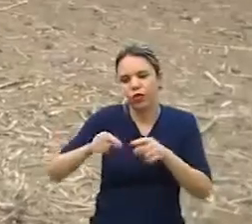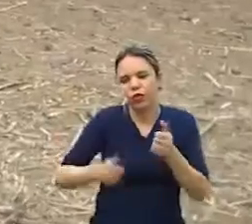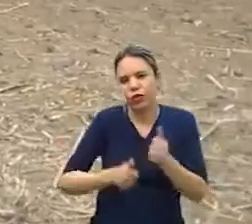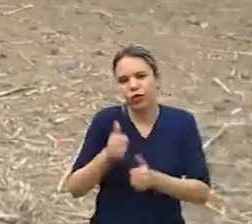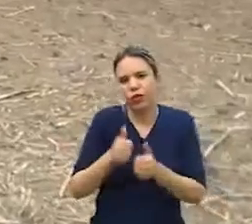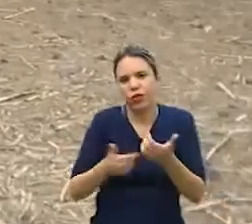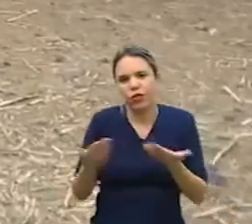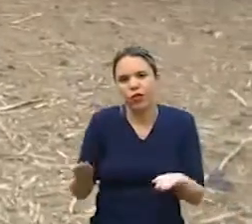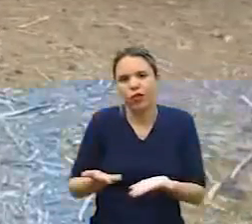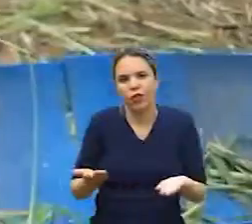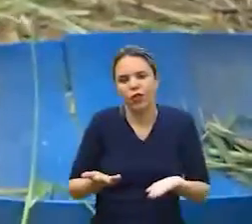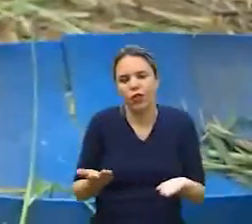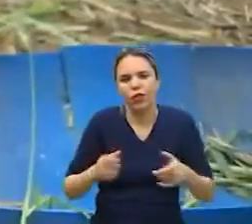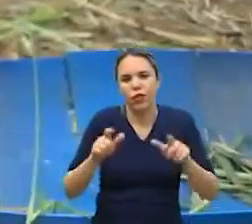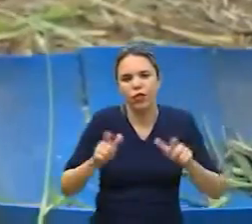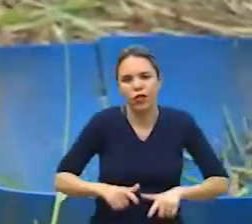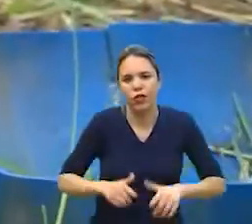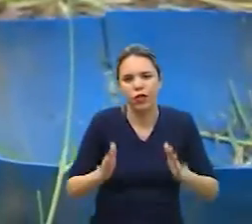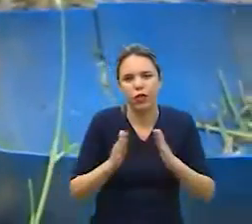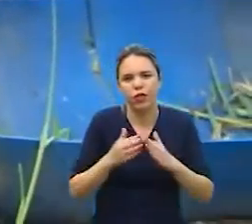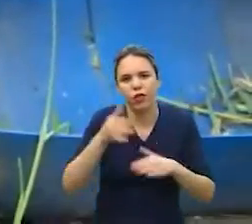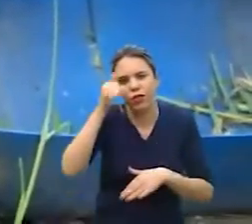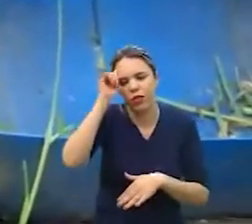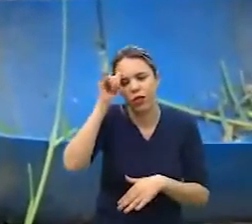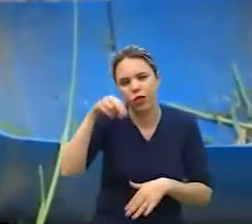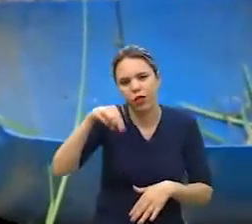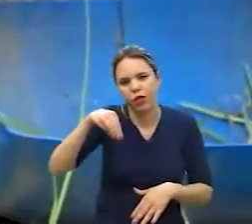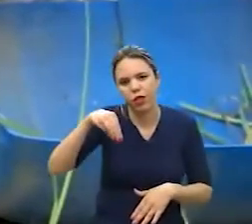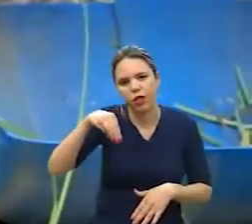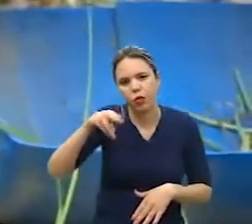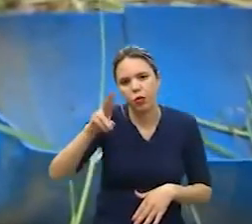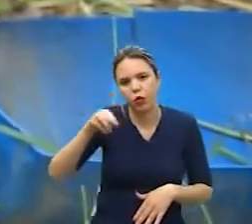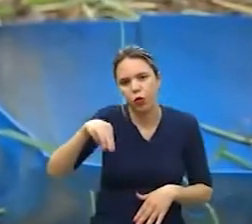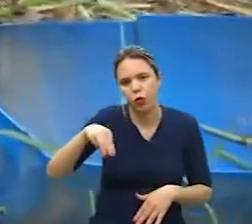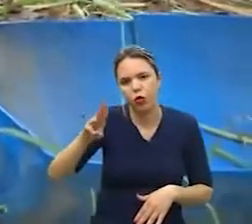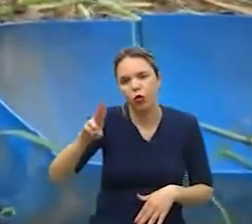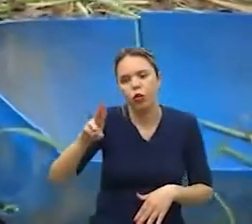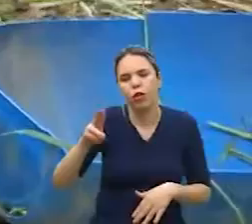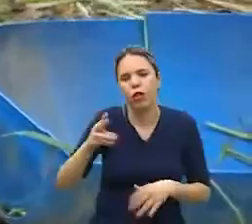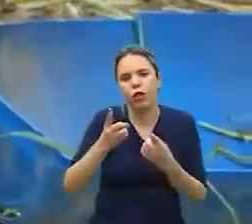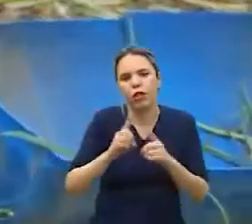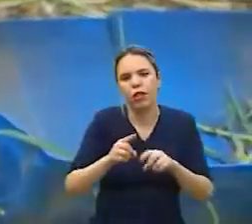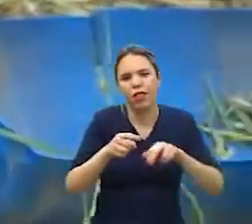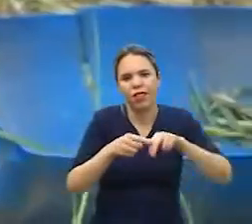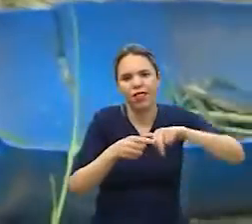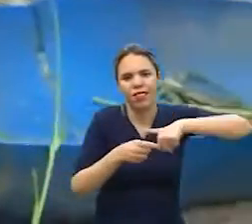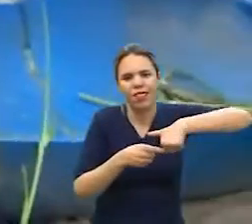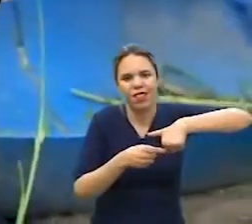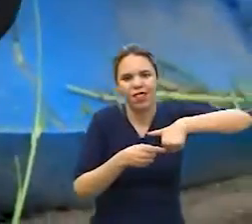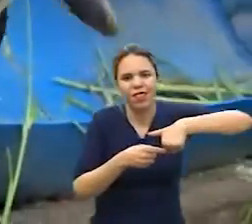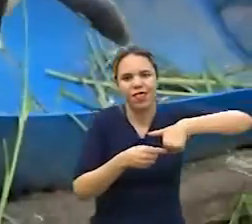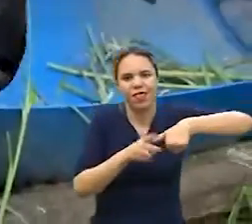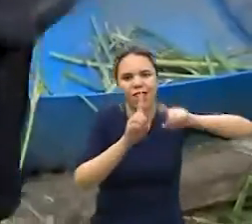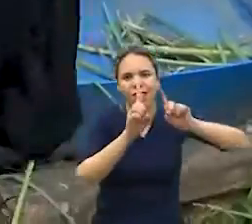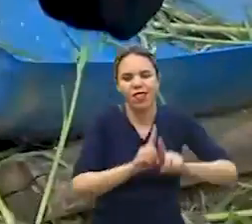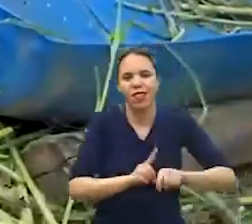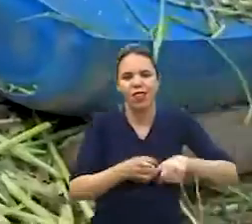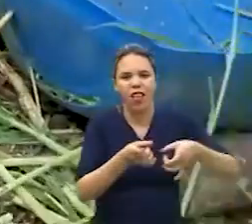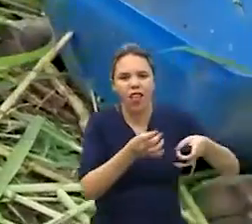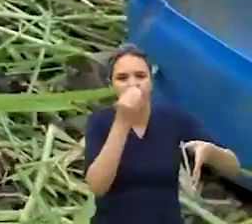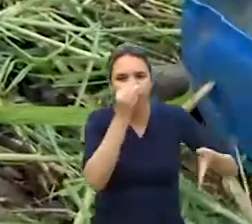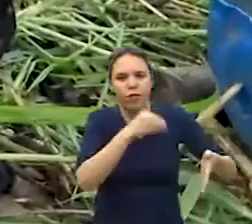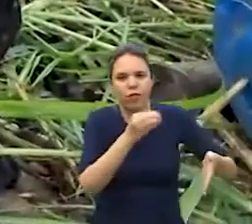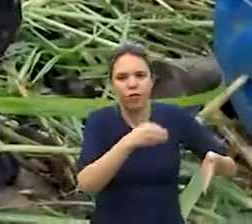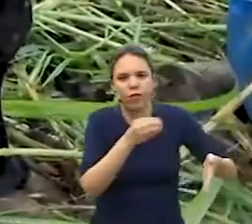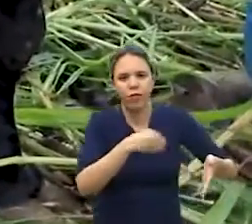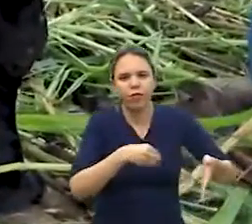antigo campo de futebol. Hoje o espaço virou moradia para Mumu, uma vaquinha que tem deficiência na pata dianteira. Por